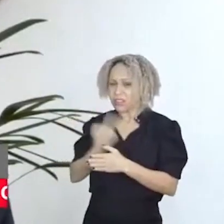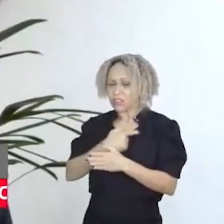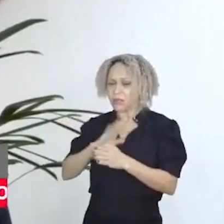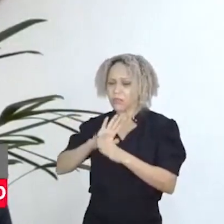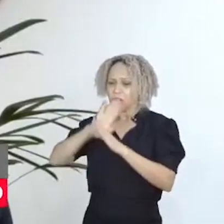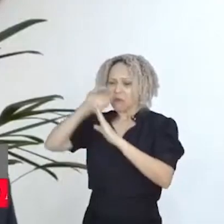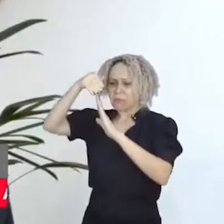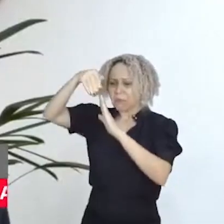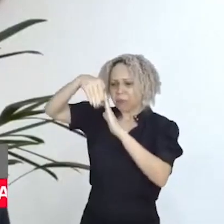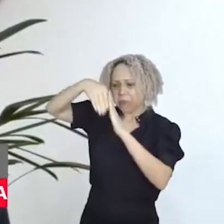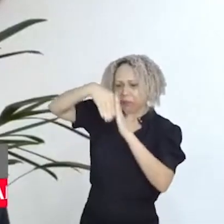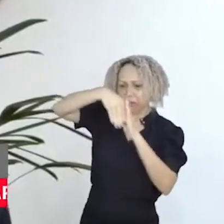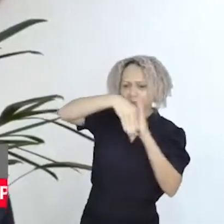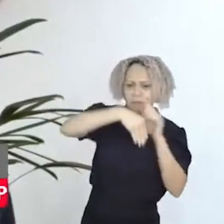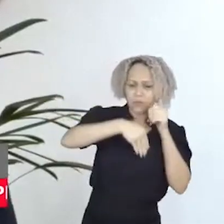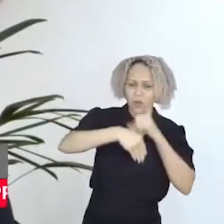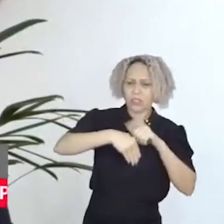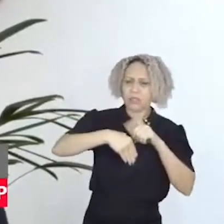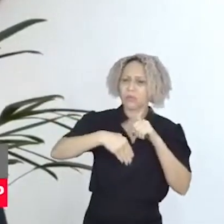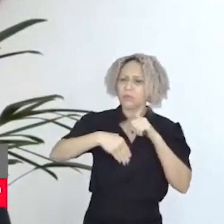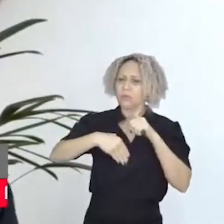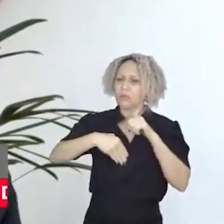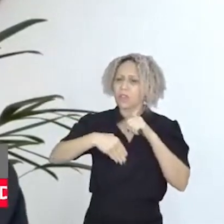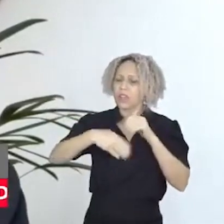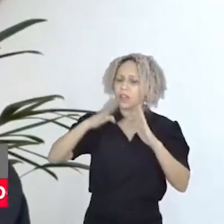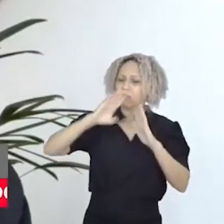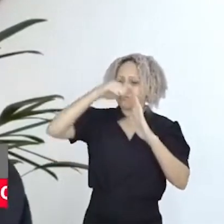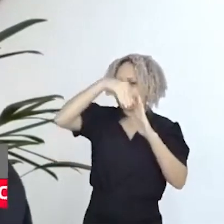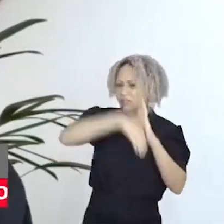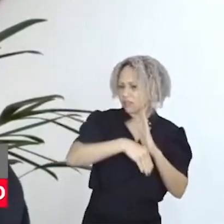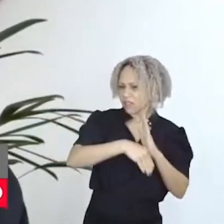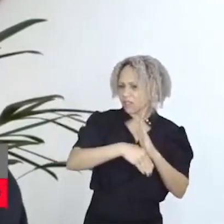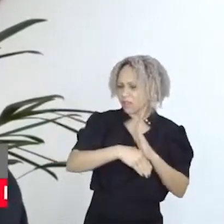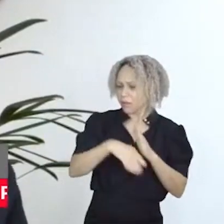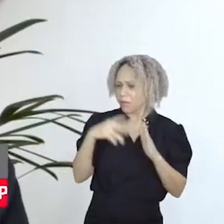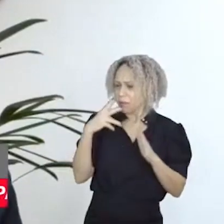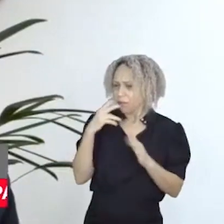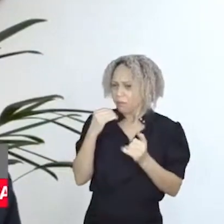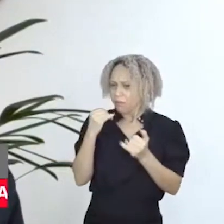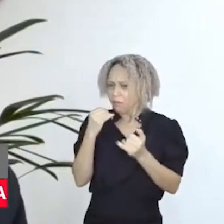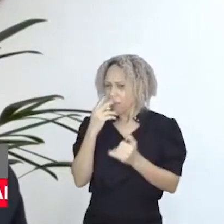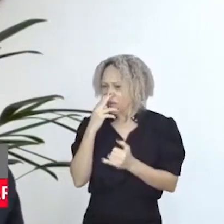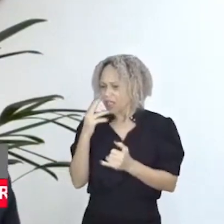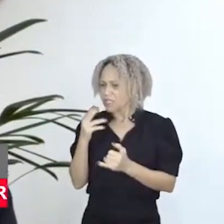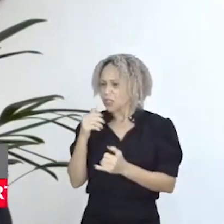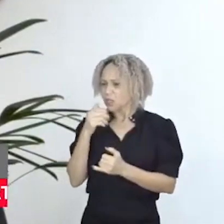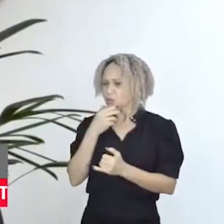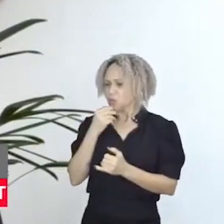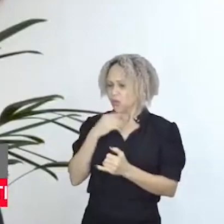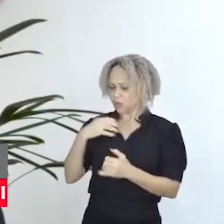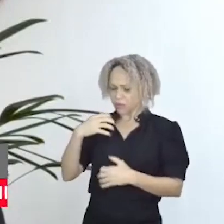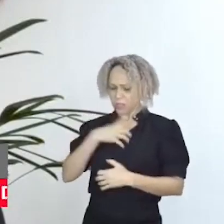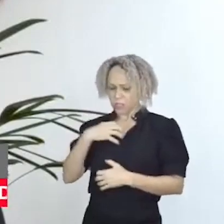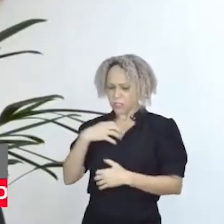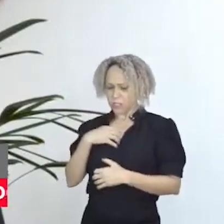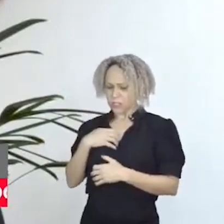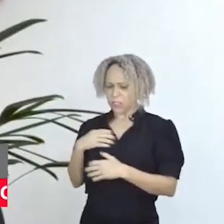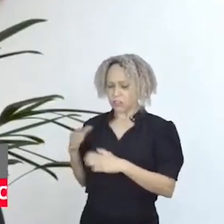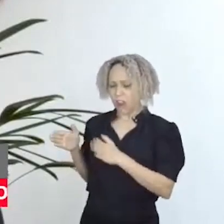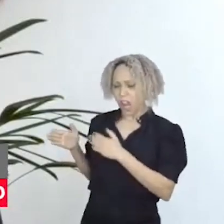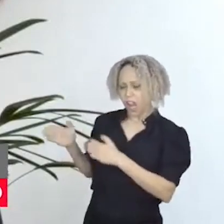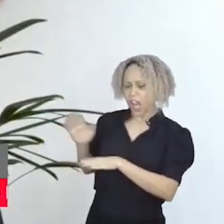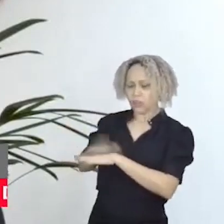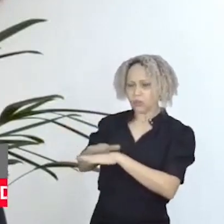fazendo psiu, uma coisa que parecia que a gente já não sentia tanto. Mas, de fato, isso aconteceu, porque o Bolsonaro, ele era